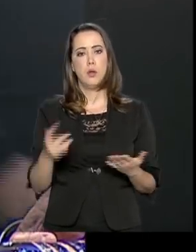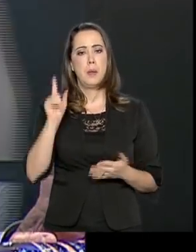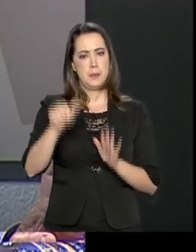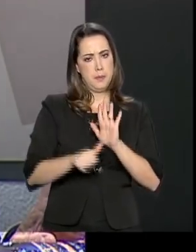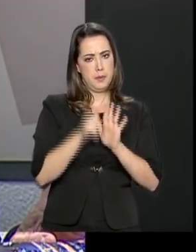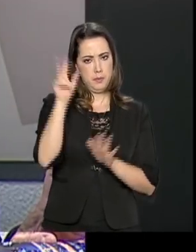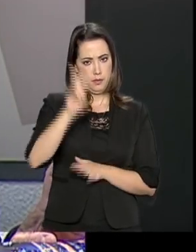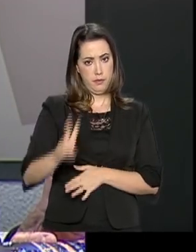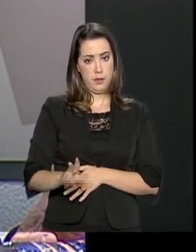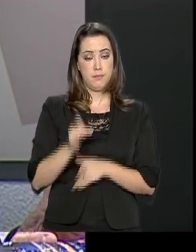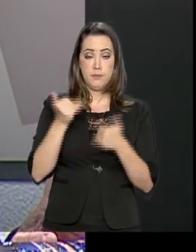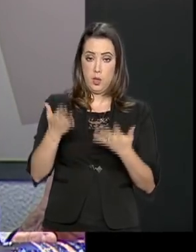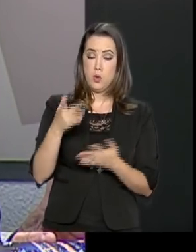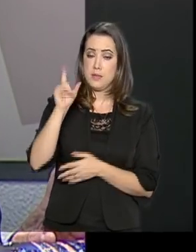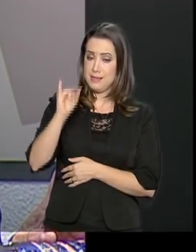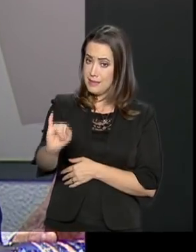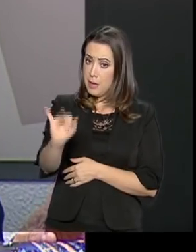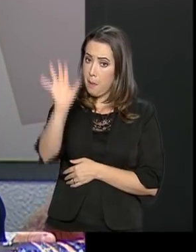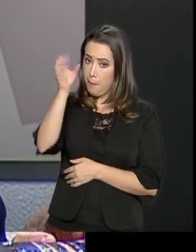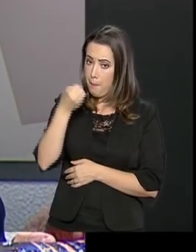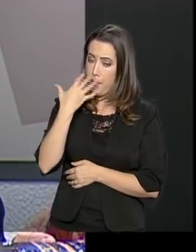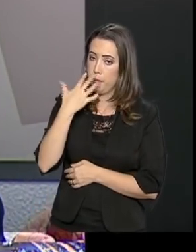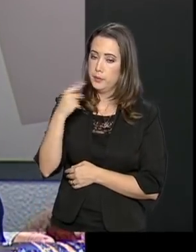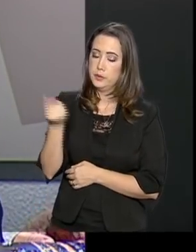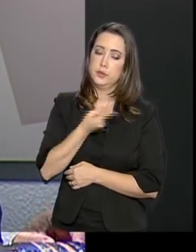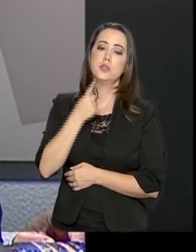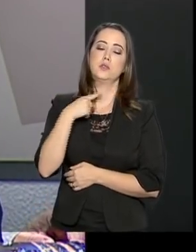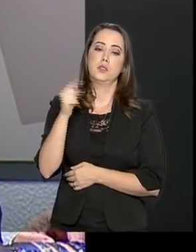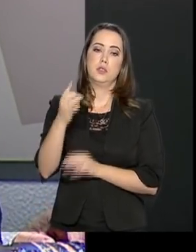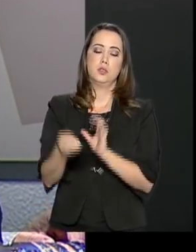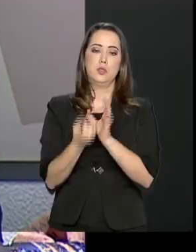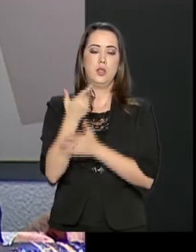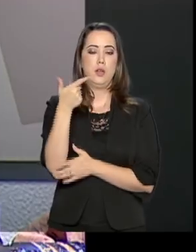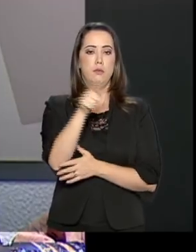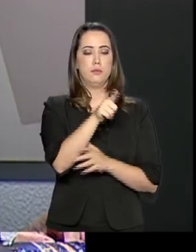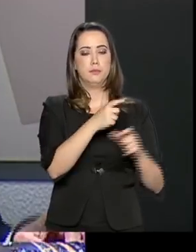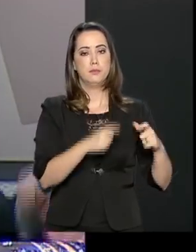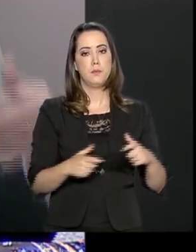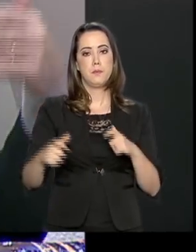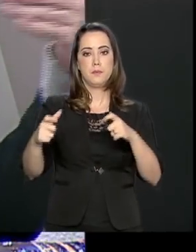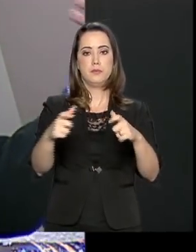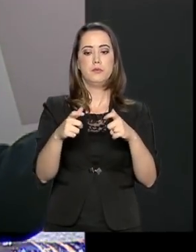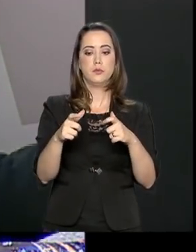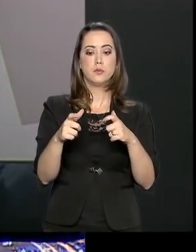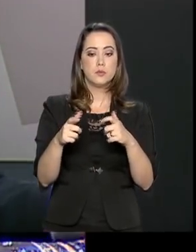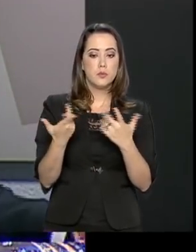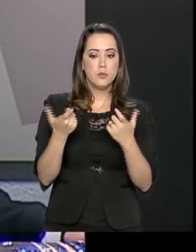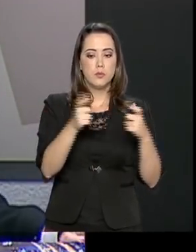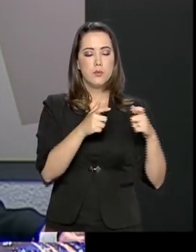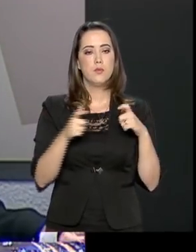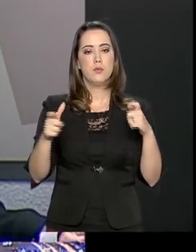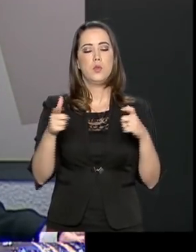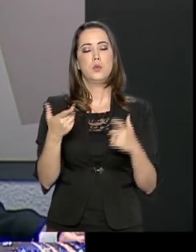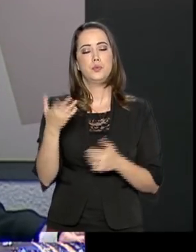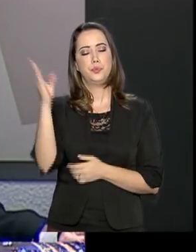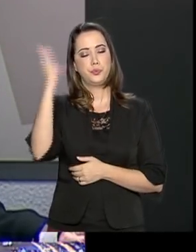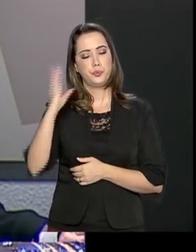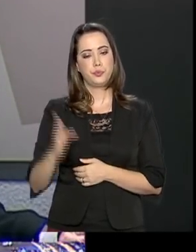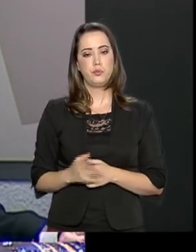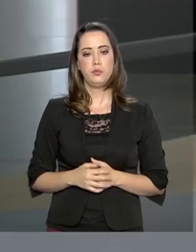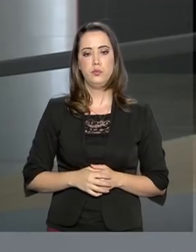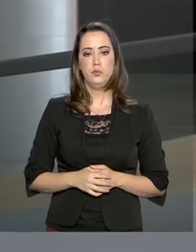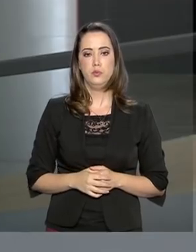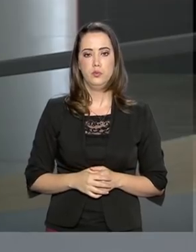bem sucedido, a nossa intenção é criar outros escritórios em outras áreas geográficas do